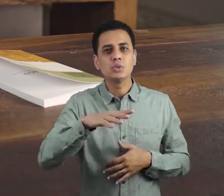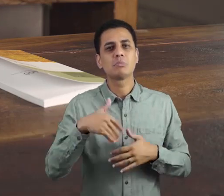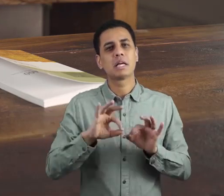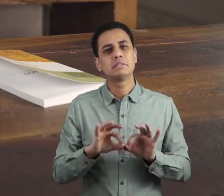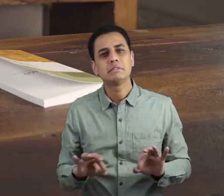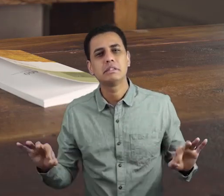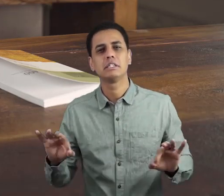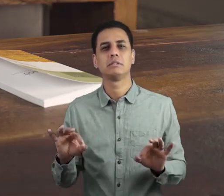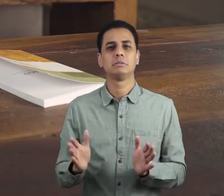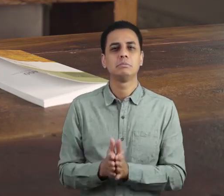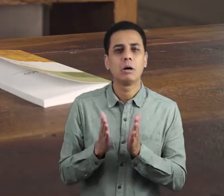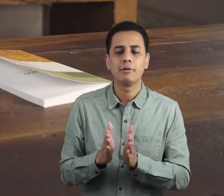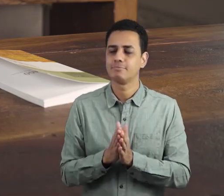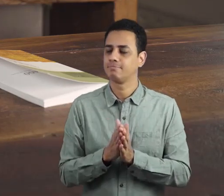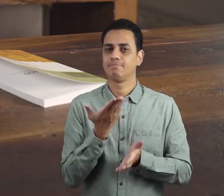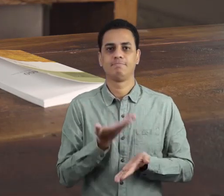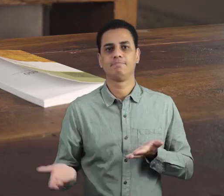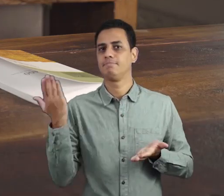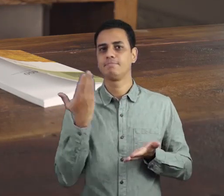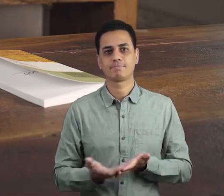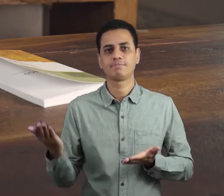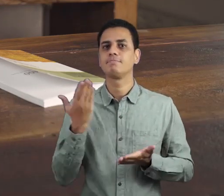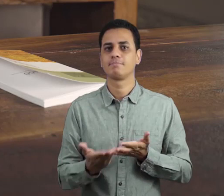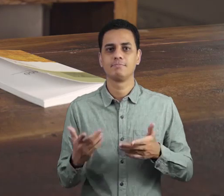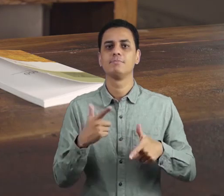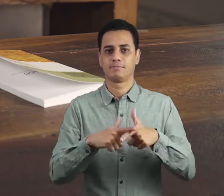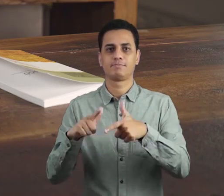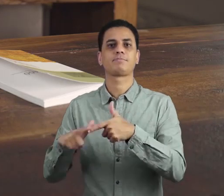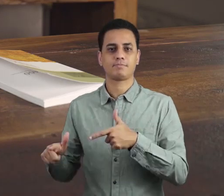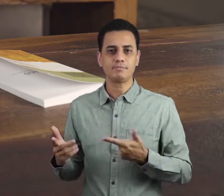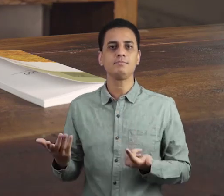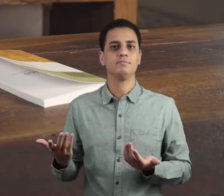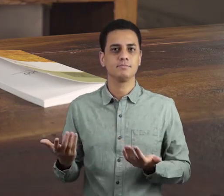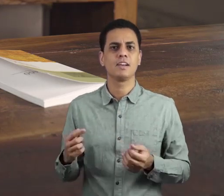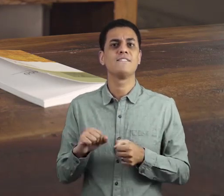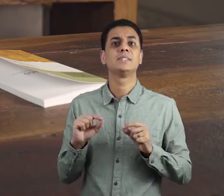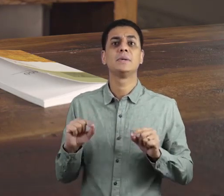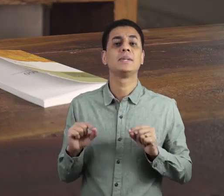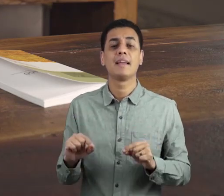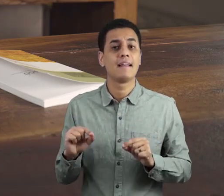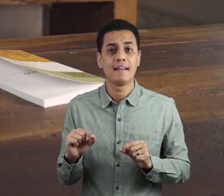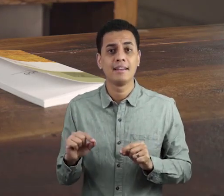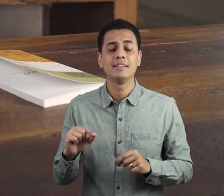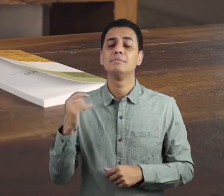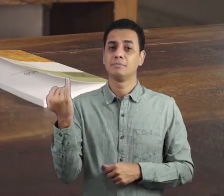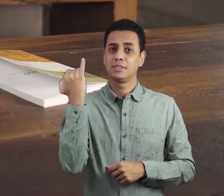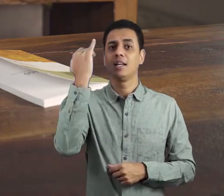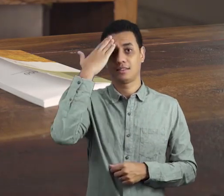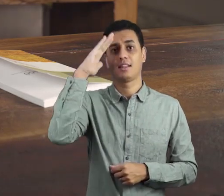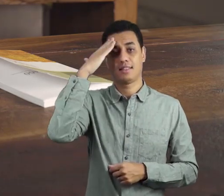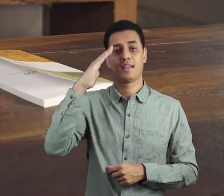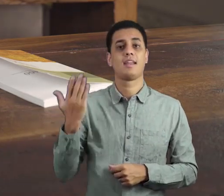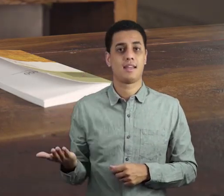aqui. Por quê, queridos? Porque esses ricos tinham no dinheiro o seu Deus, o seu Senhor. E eu